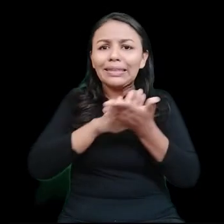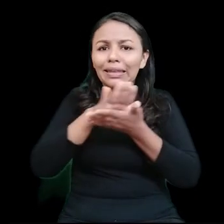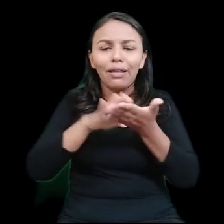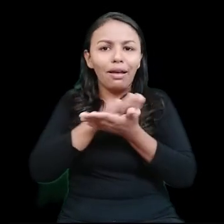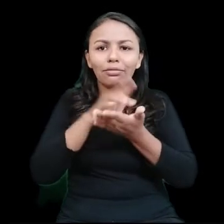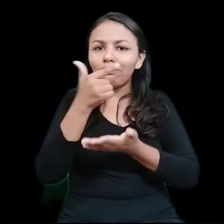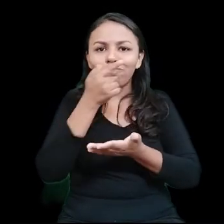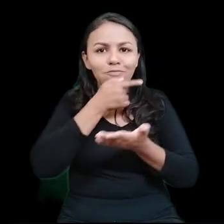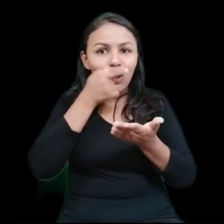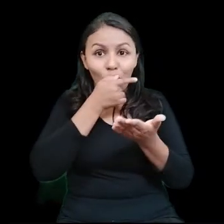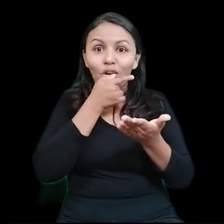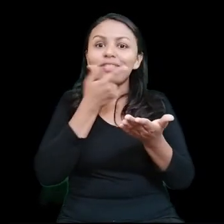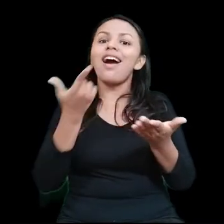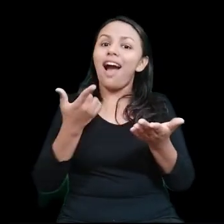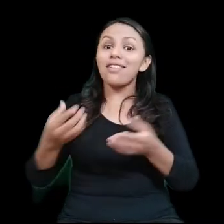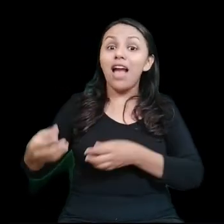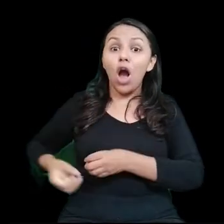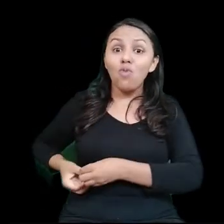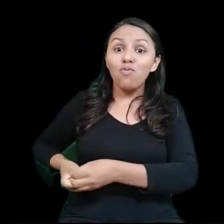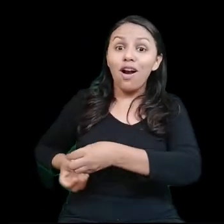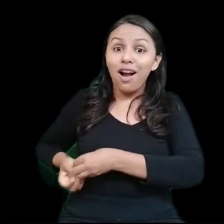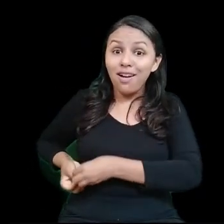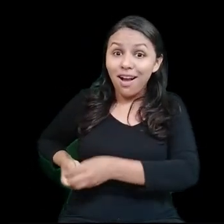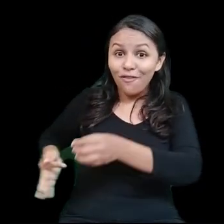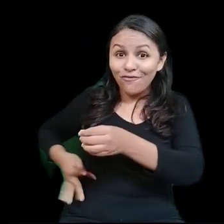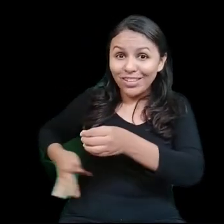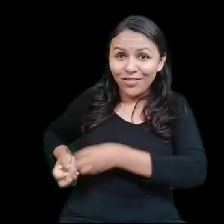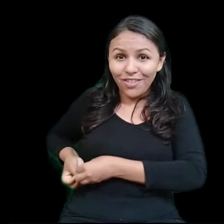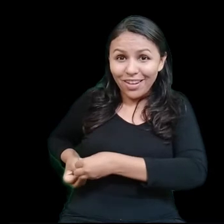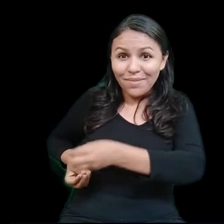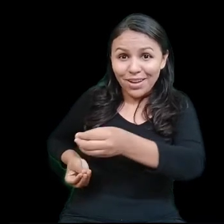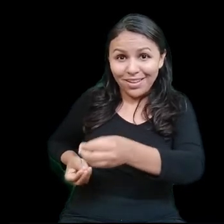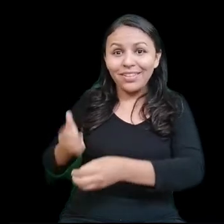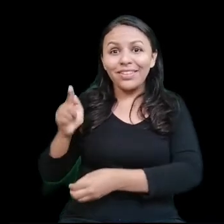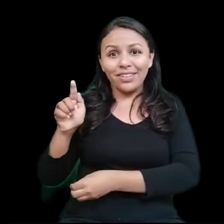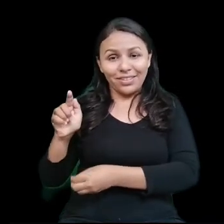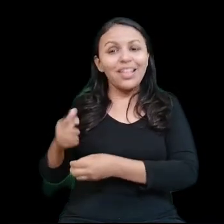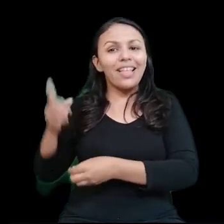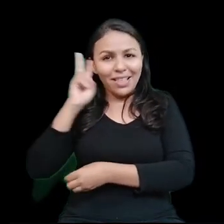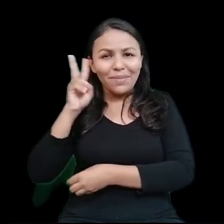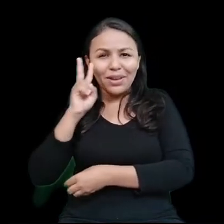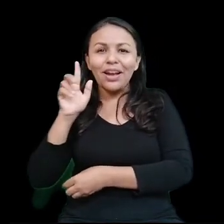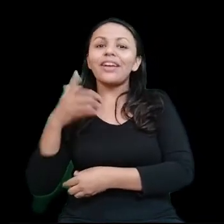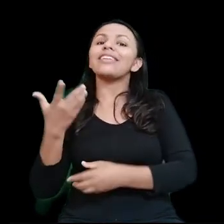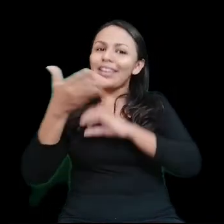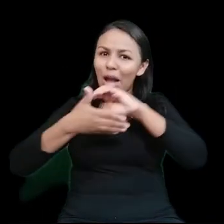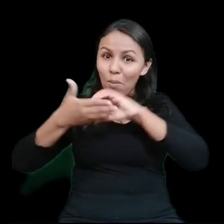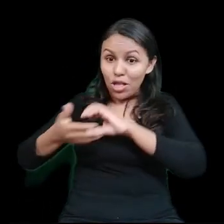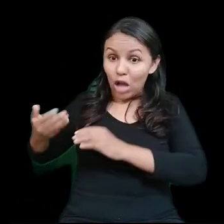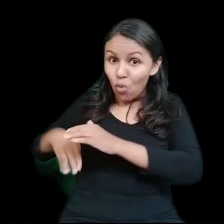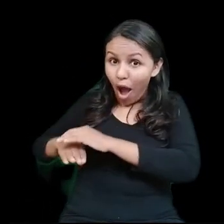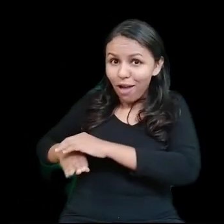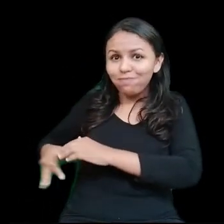nós utilizamos a nossa reserva, que é lá no fígado, que nós temos uma reserva de carboidrato. E